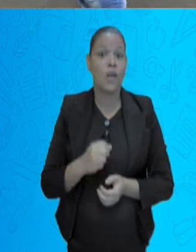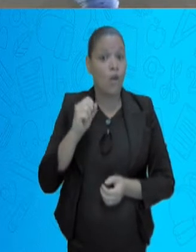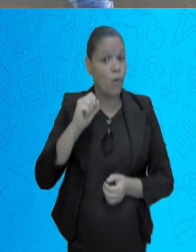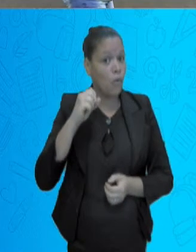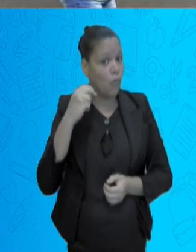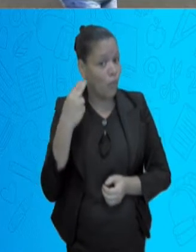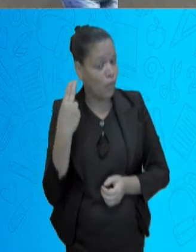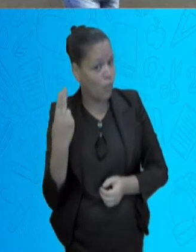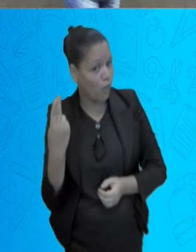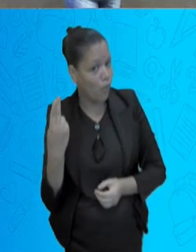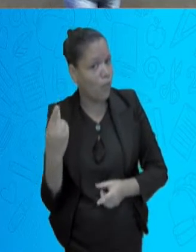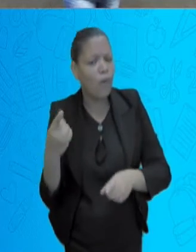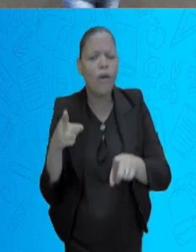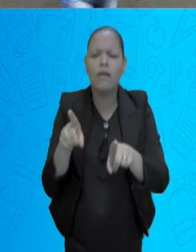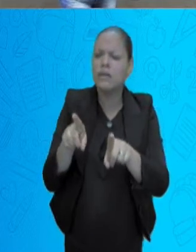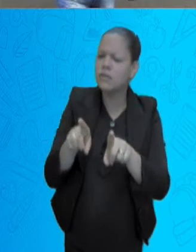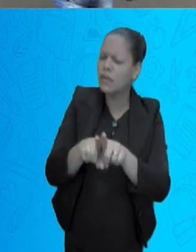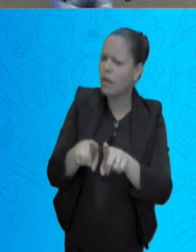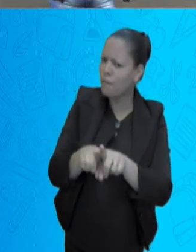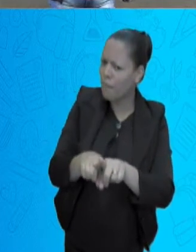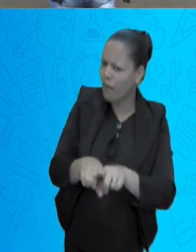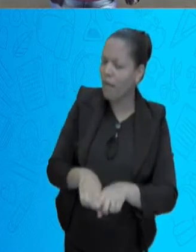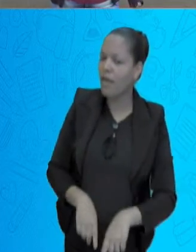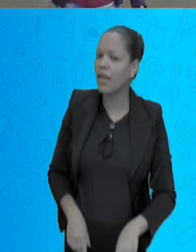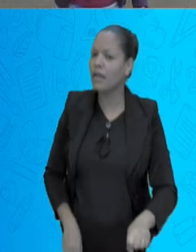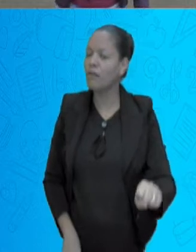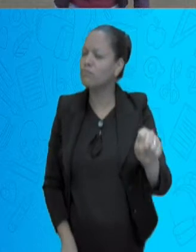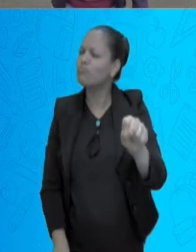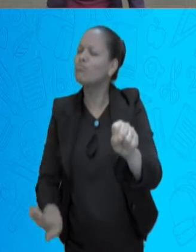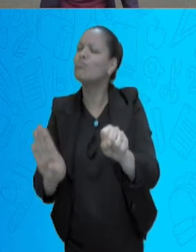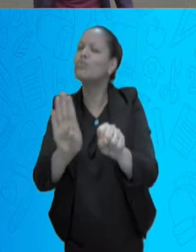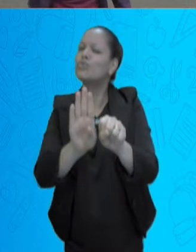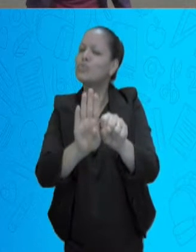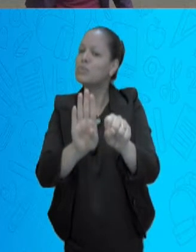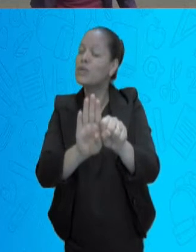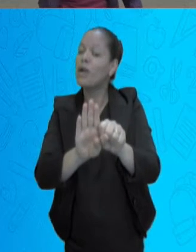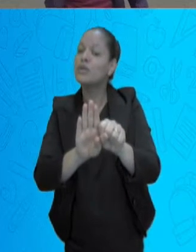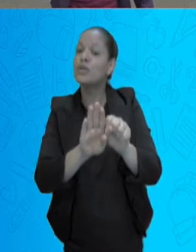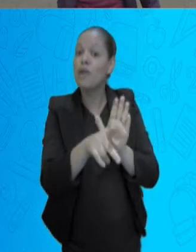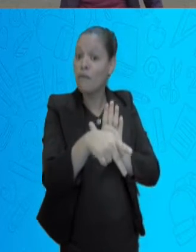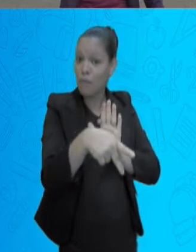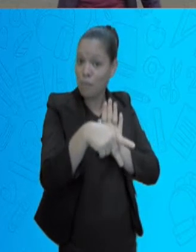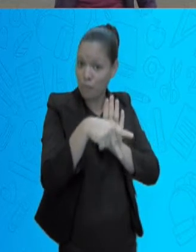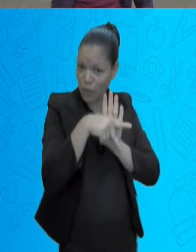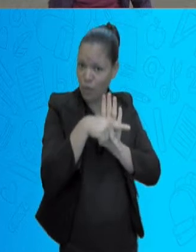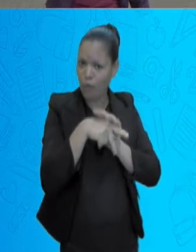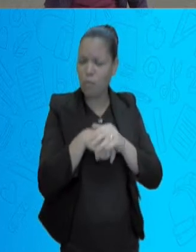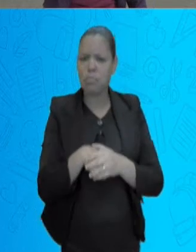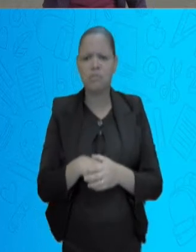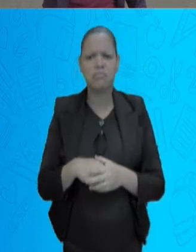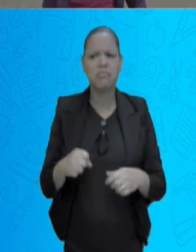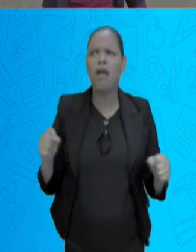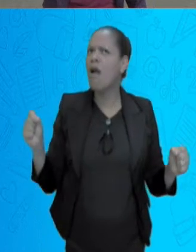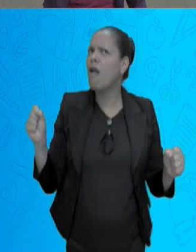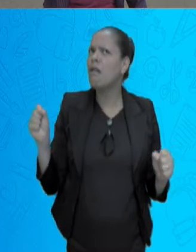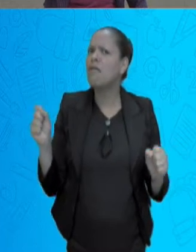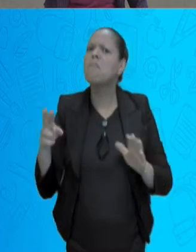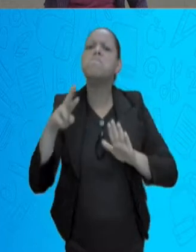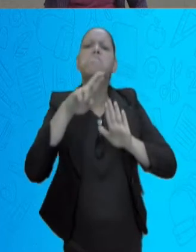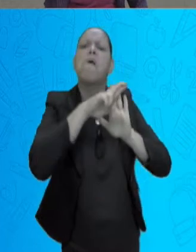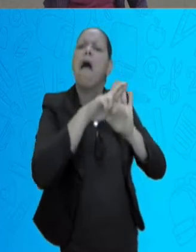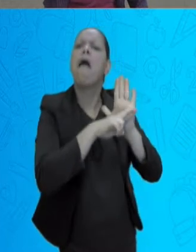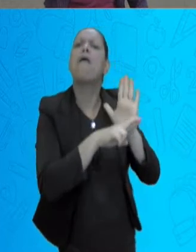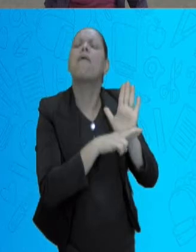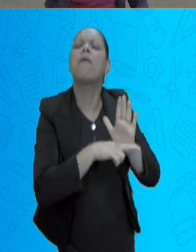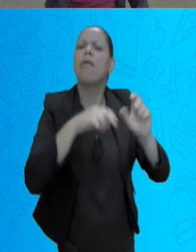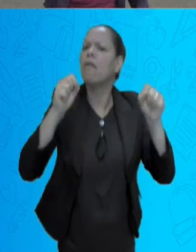também eu posso chamar de substantivo próprio. Qual é a regra do substantivo próprio?